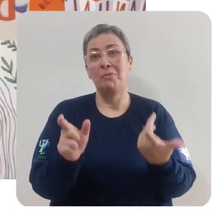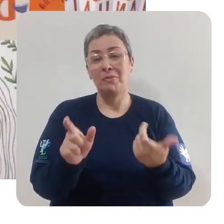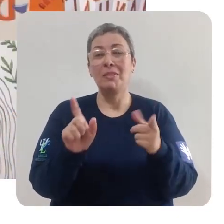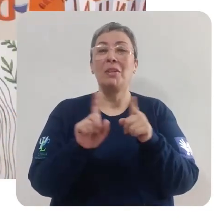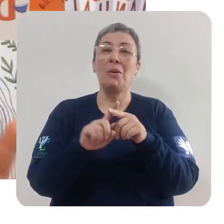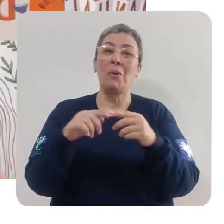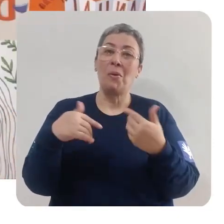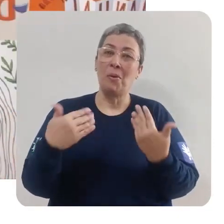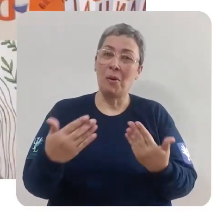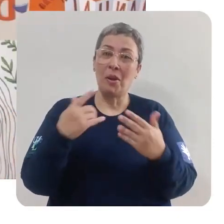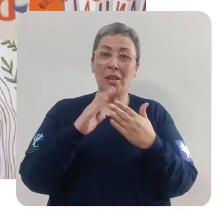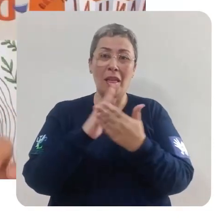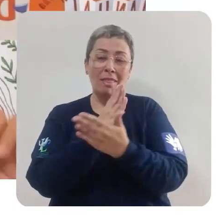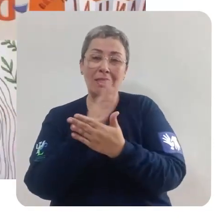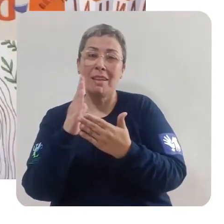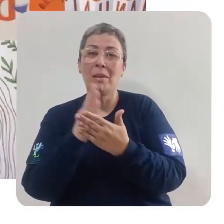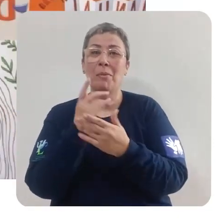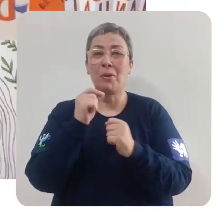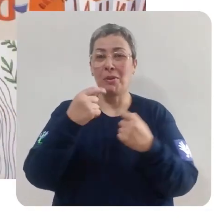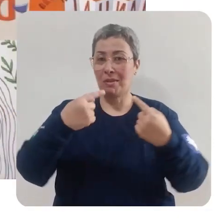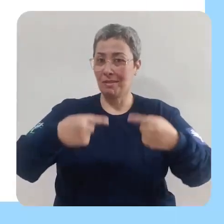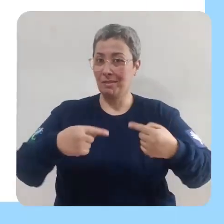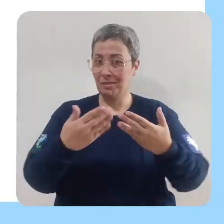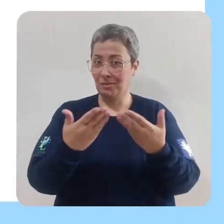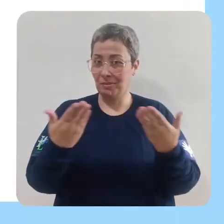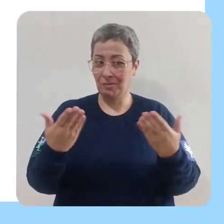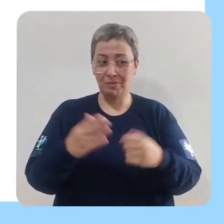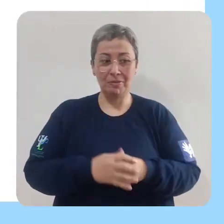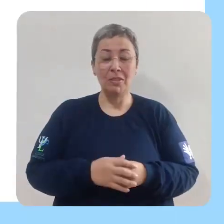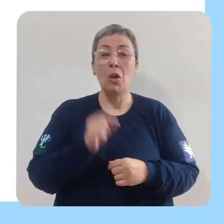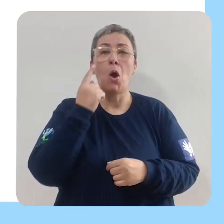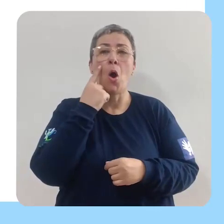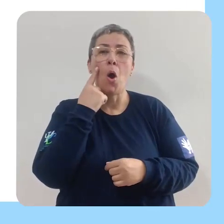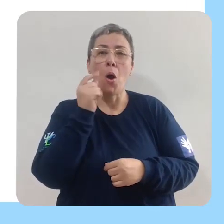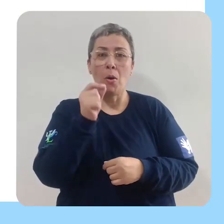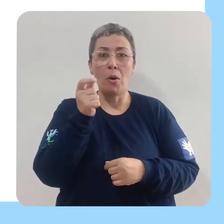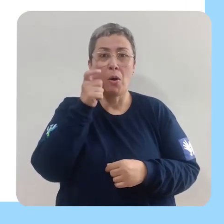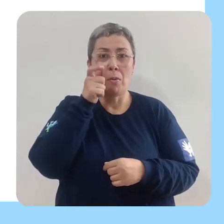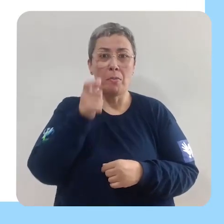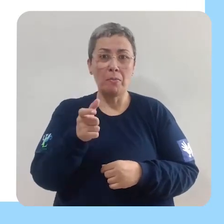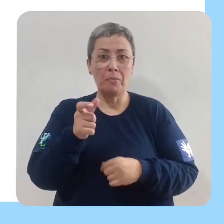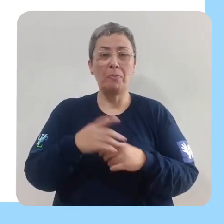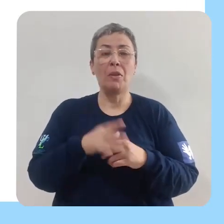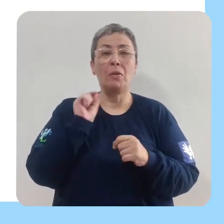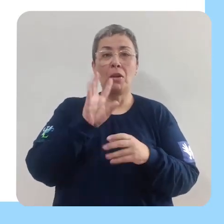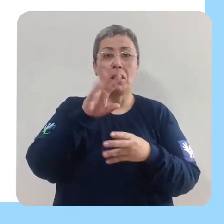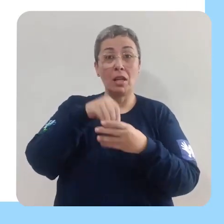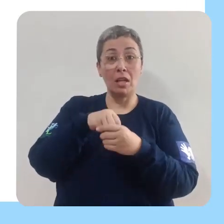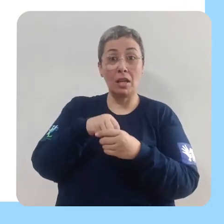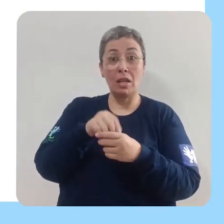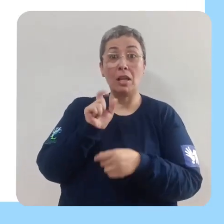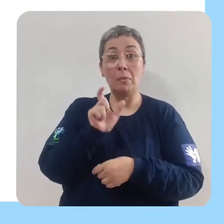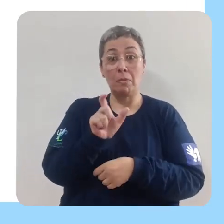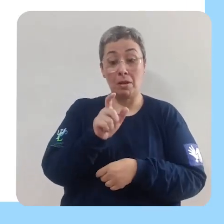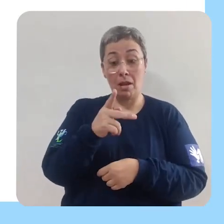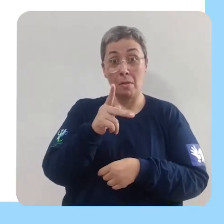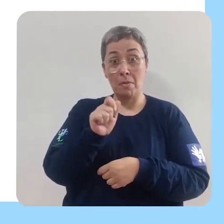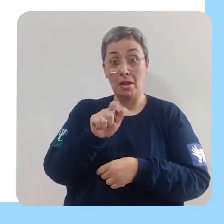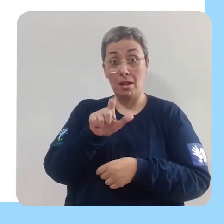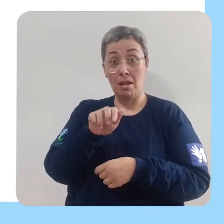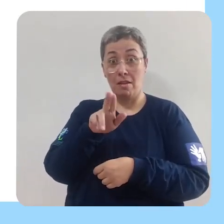Então, eu separei alguns desafios. Vejam que interessante, dentro da palavra